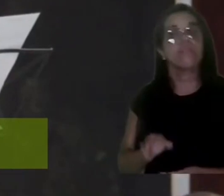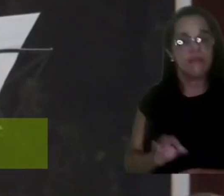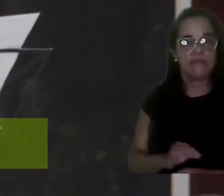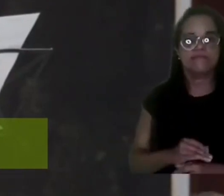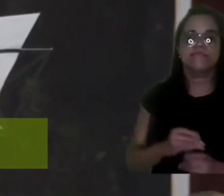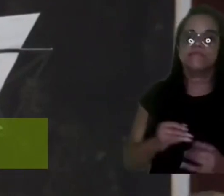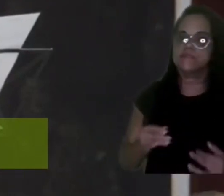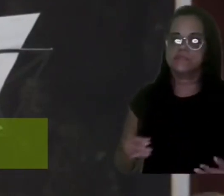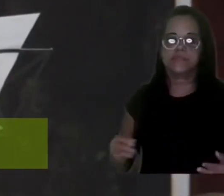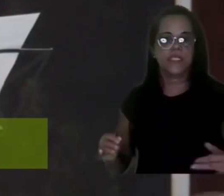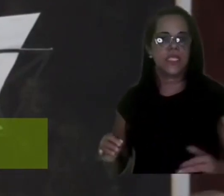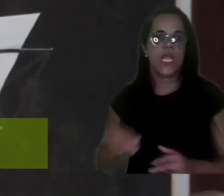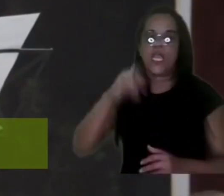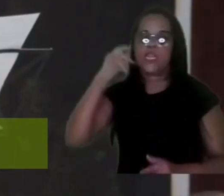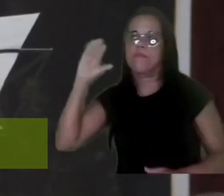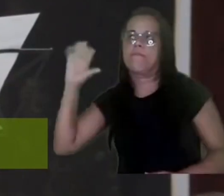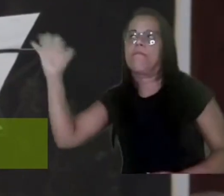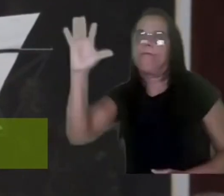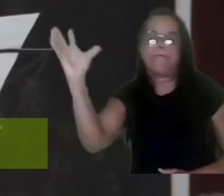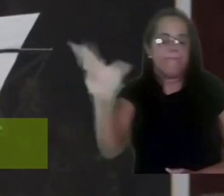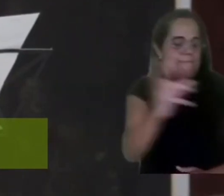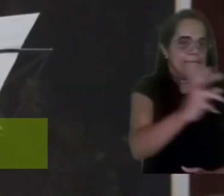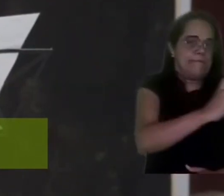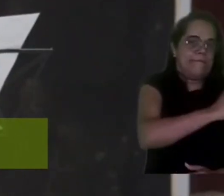Teu grande amor não cessa,